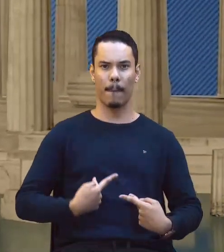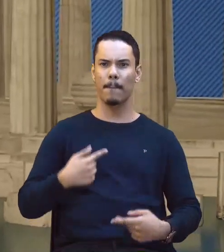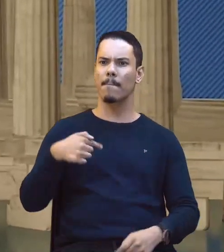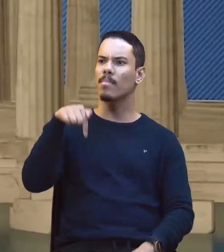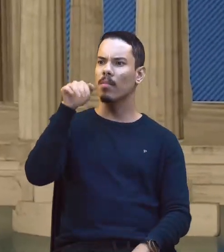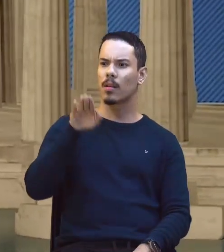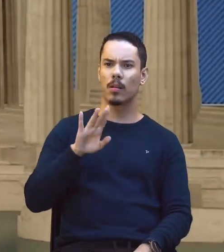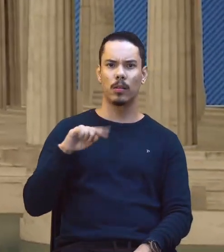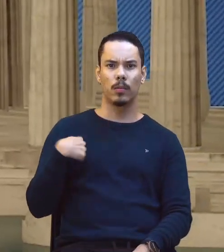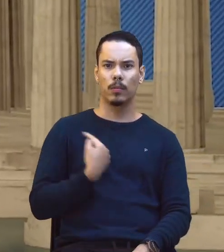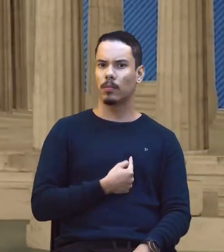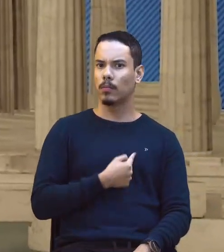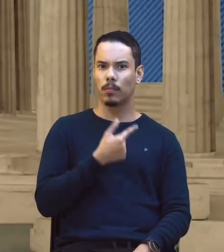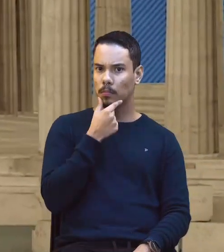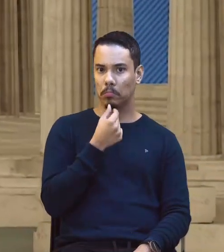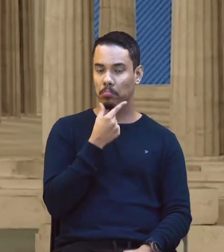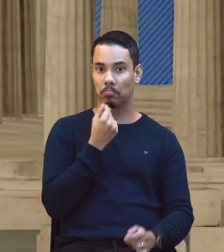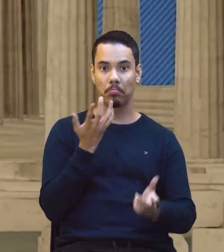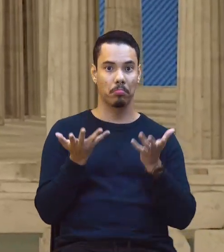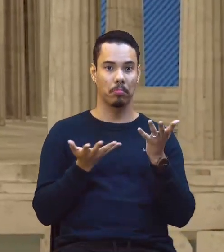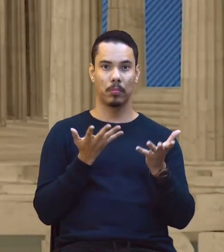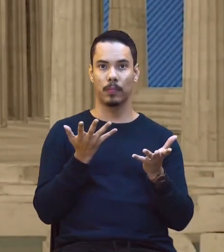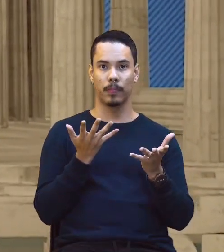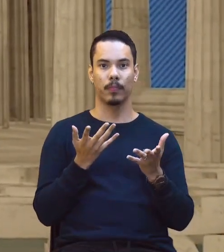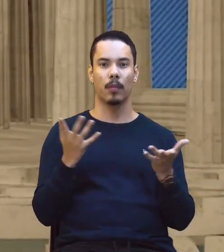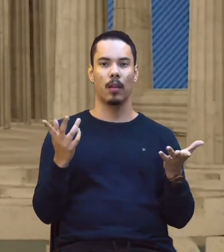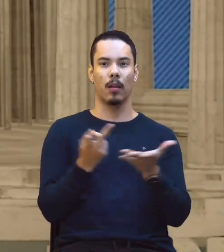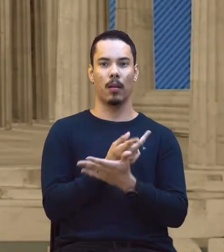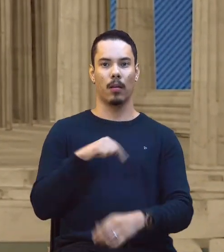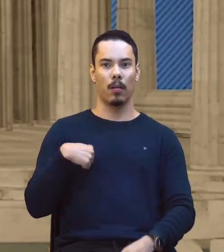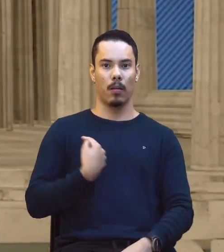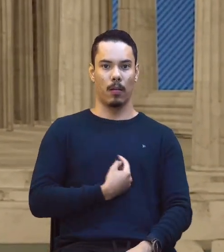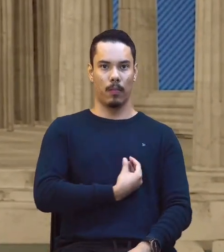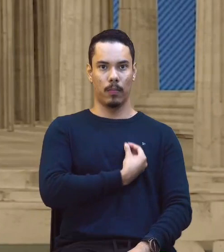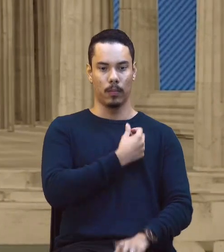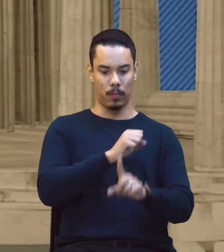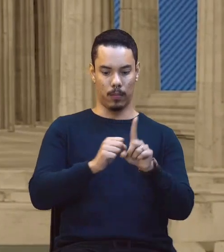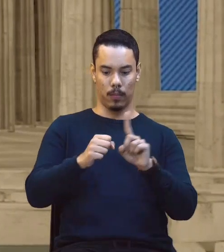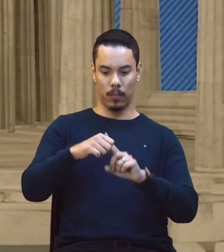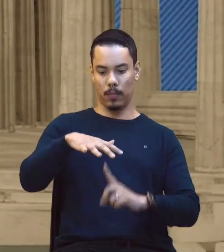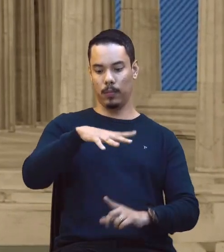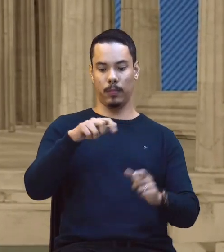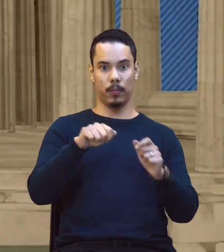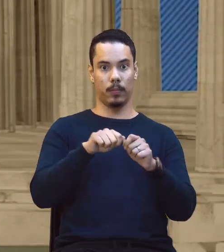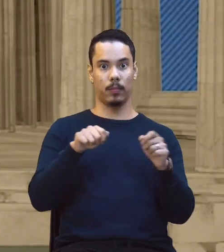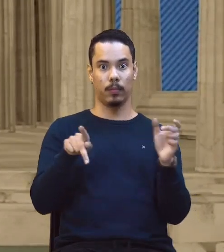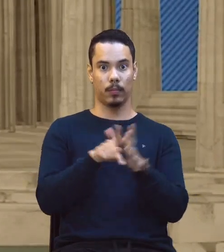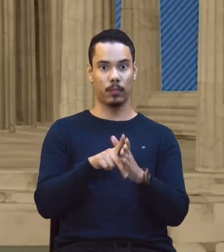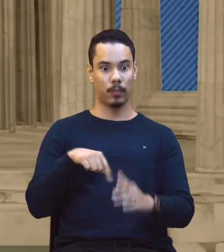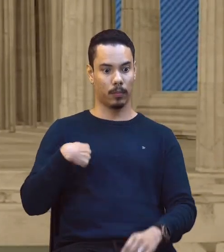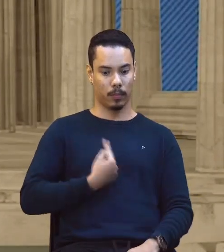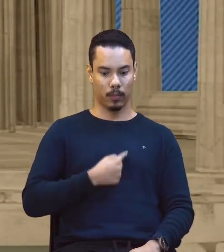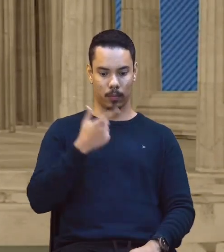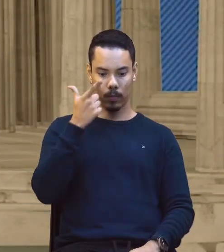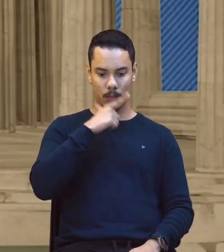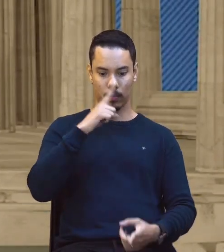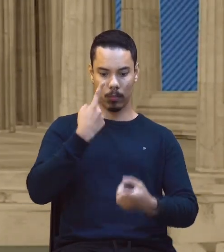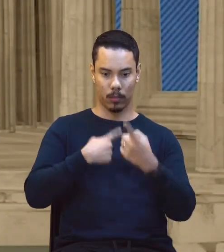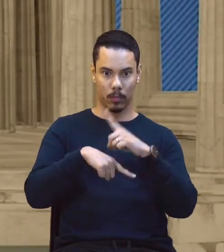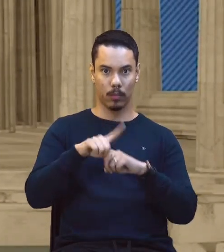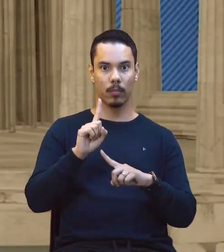Quem é o homem? O fato de nós vivermos em sociedade faz com que a gente construa, querendo ou